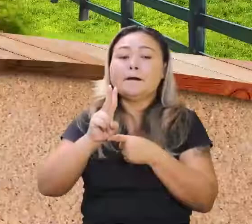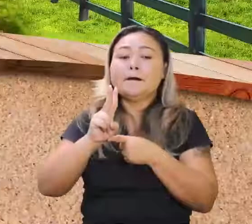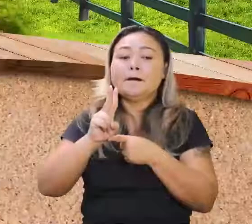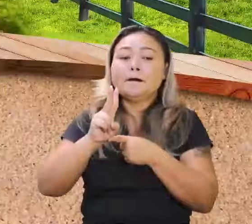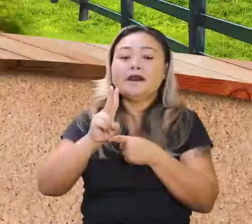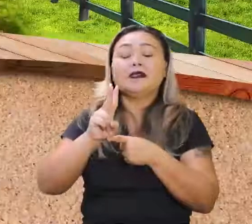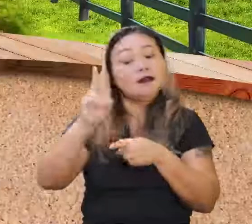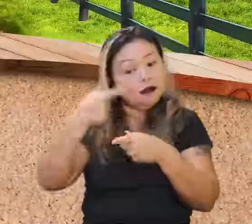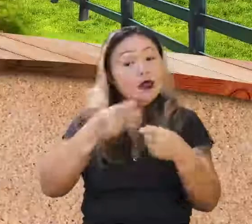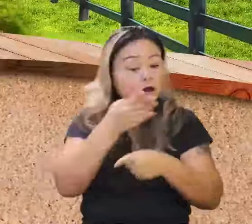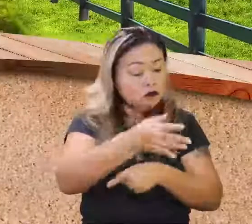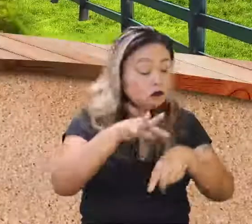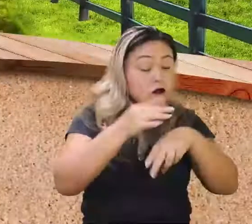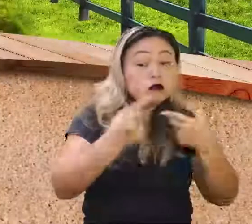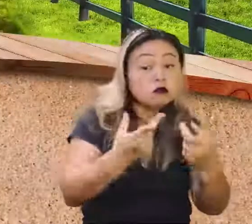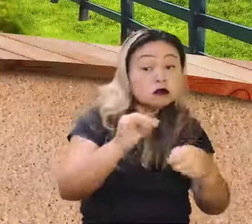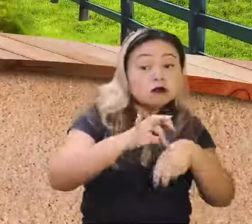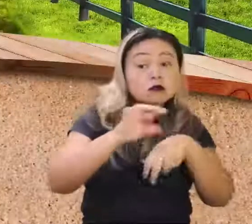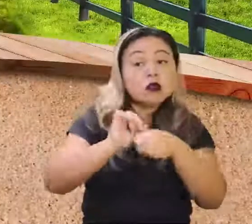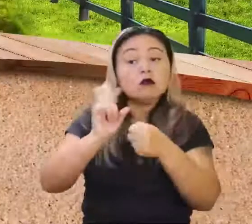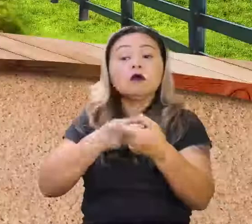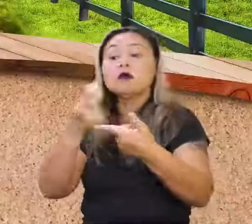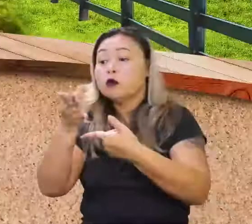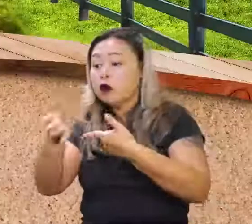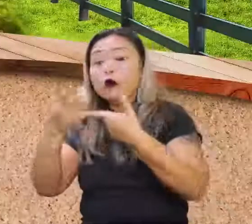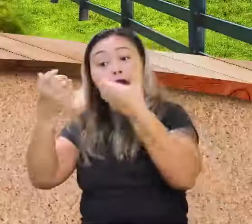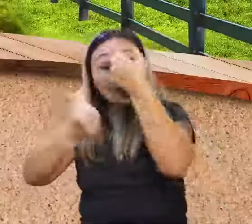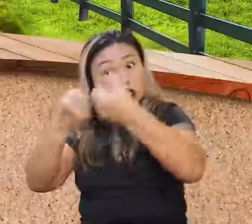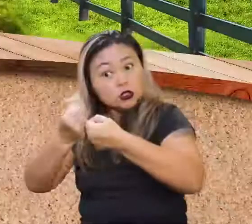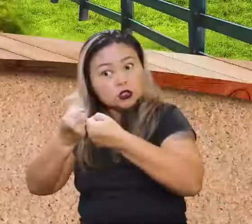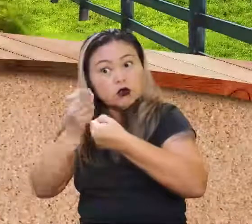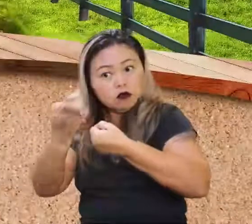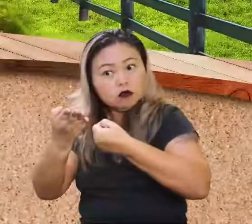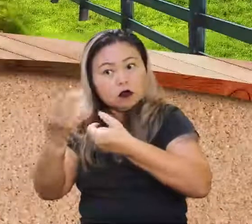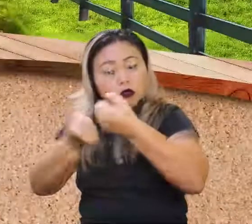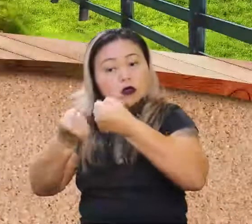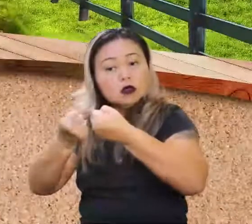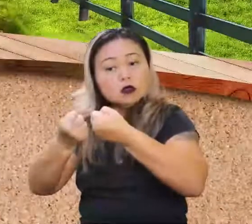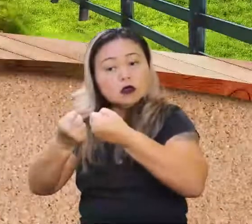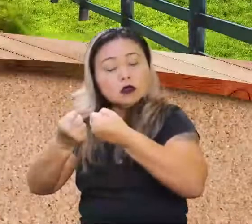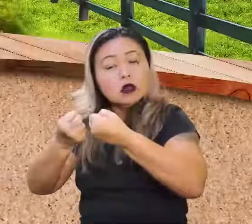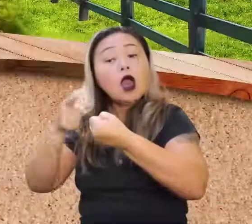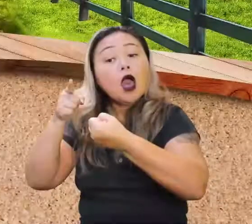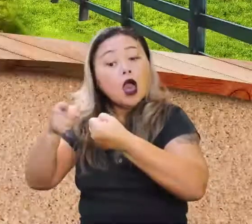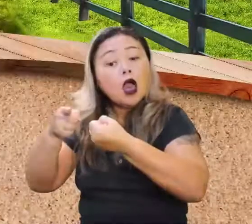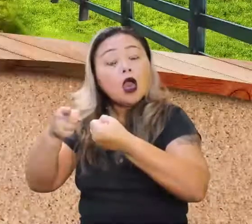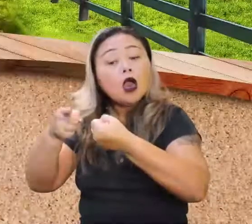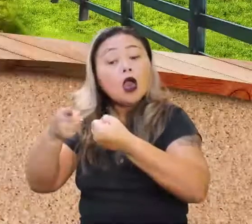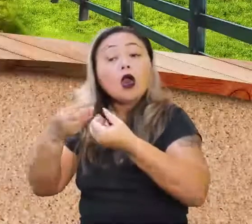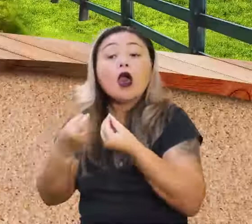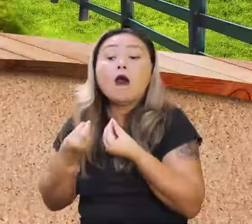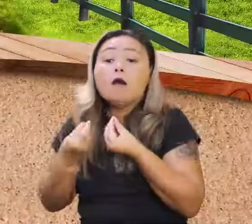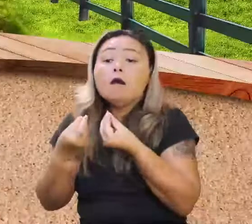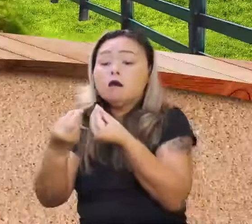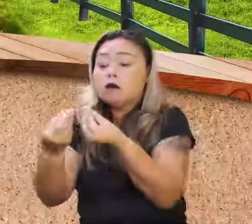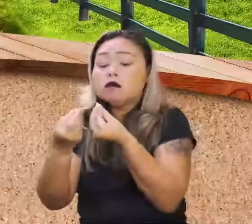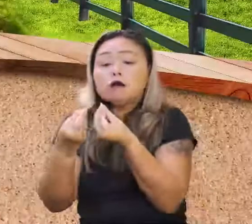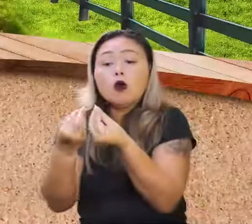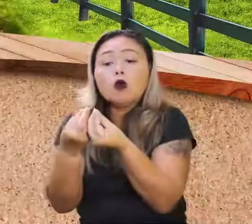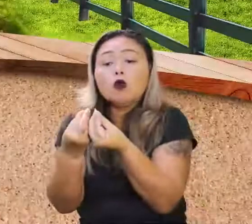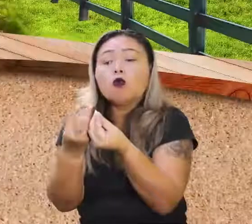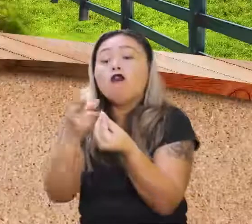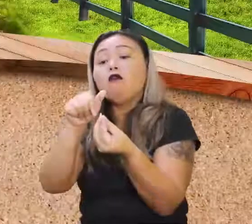e leiteiro, né? Aí, se você fazer para leite, pessoal, então você tem que fornecer